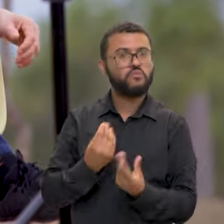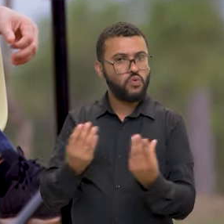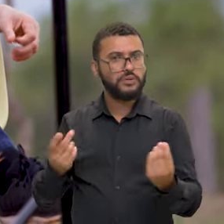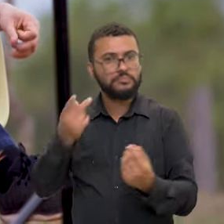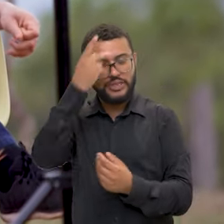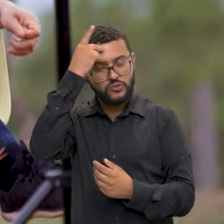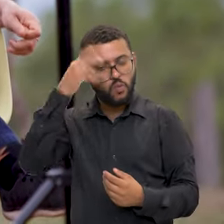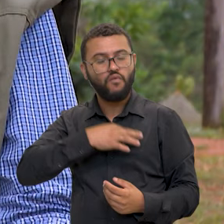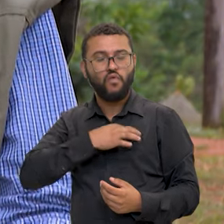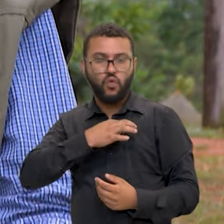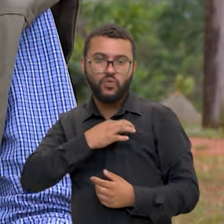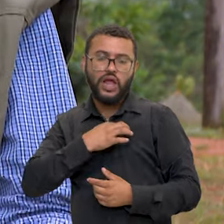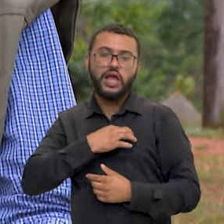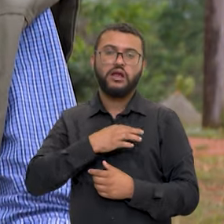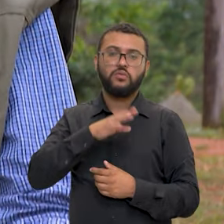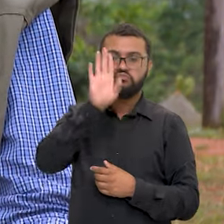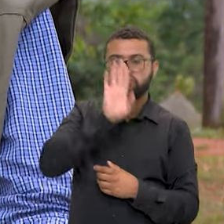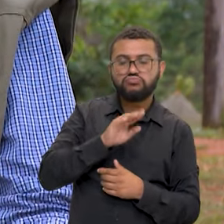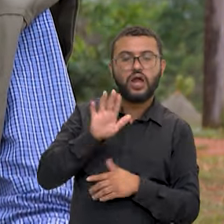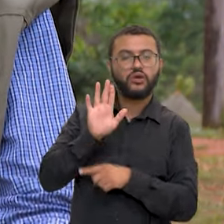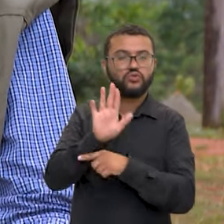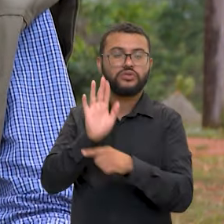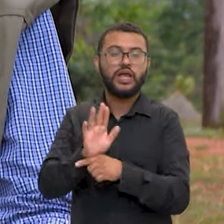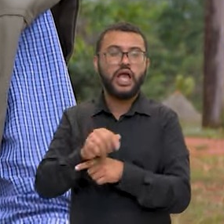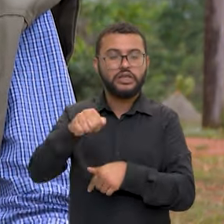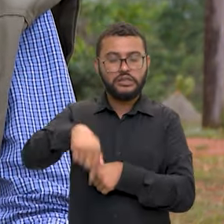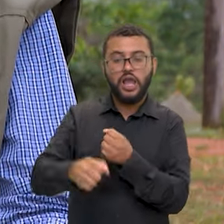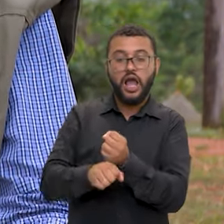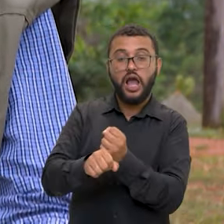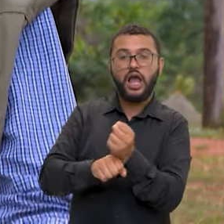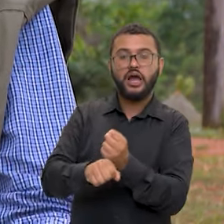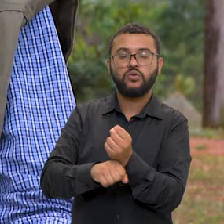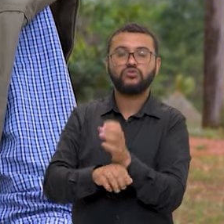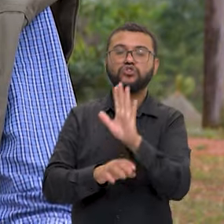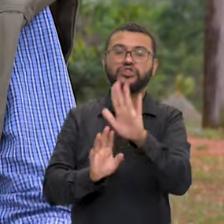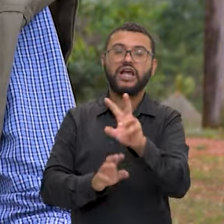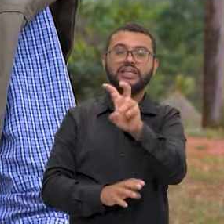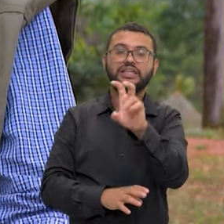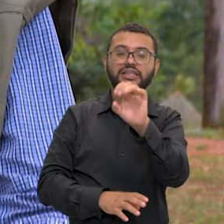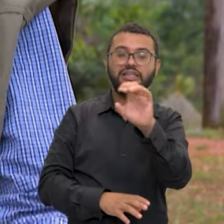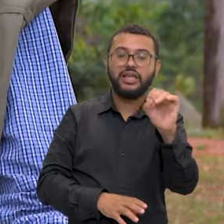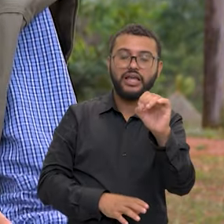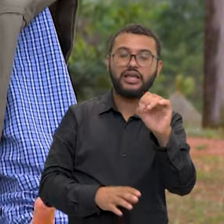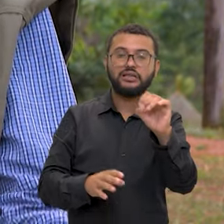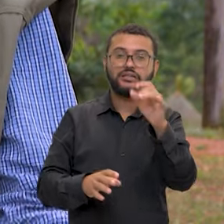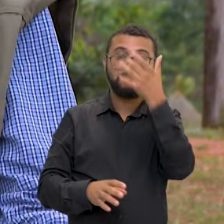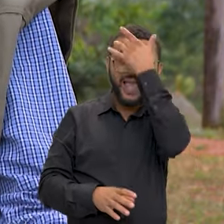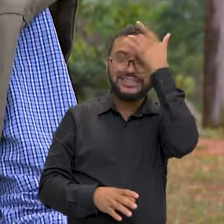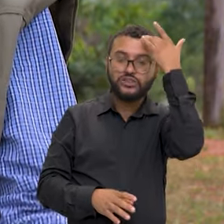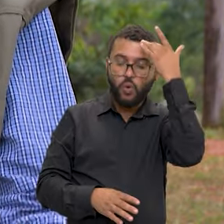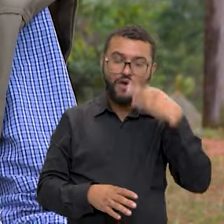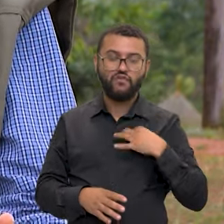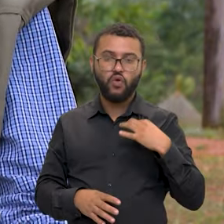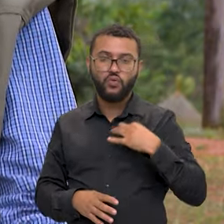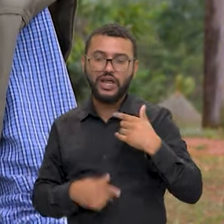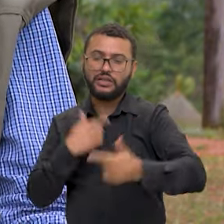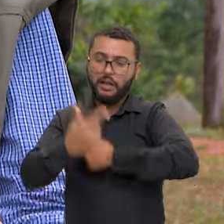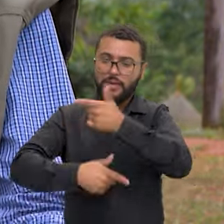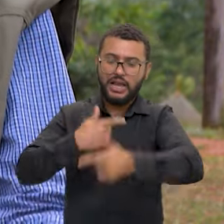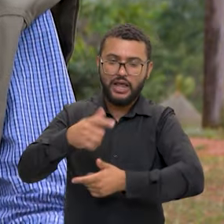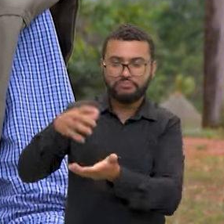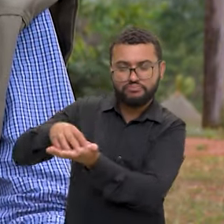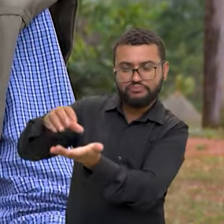trabalhando conosco em diferentes unidades de conservação. E temos também parcerias com a sociedade civil, com